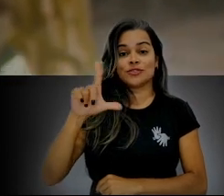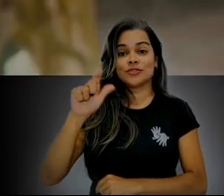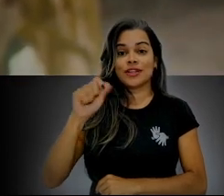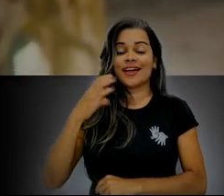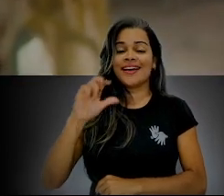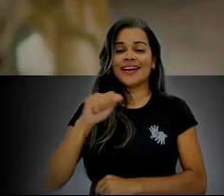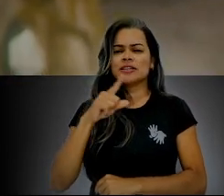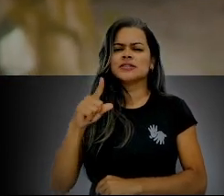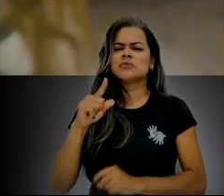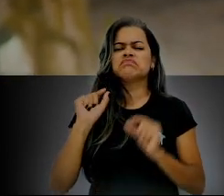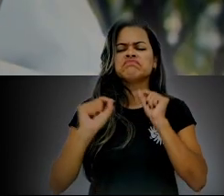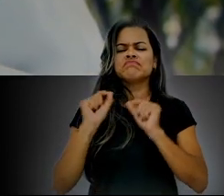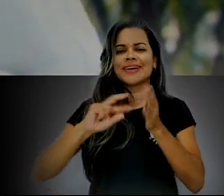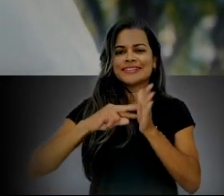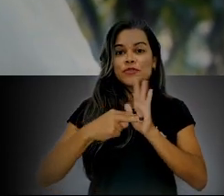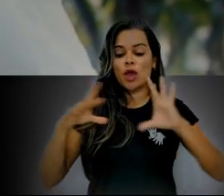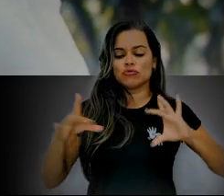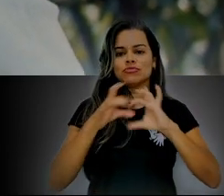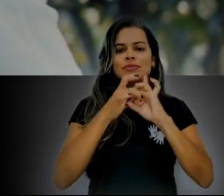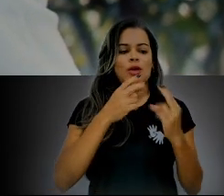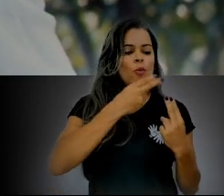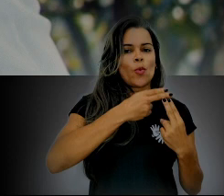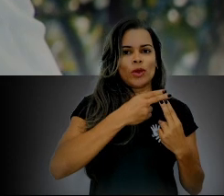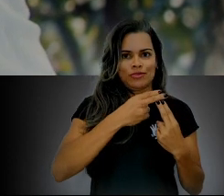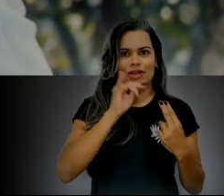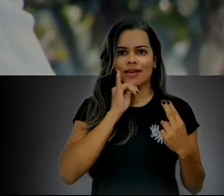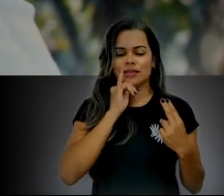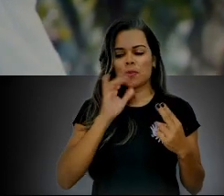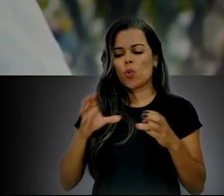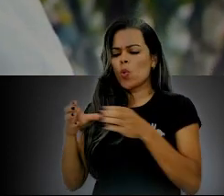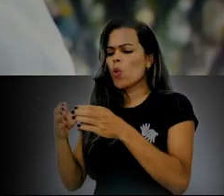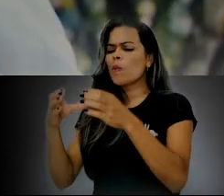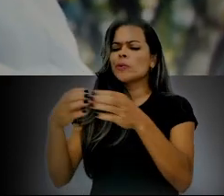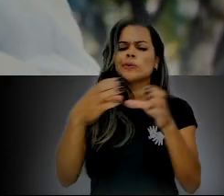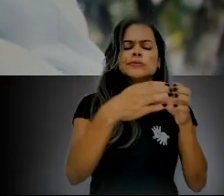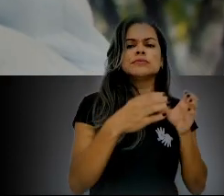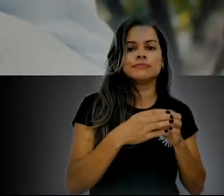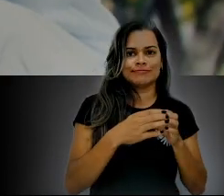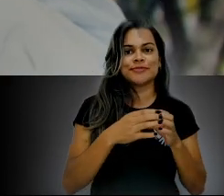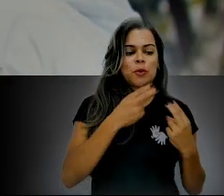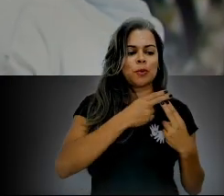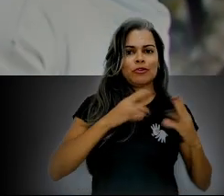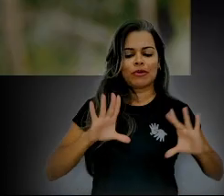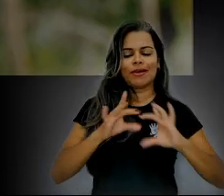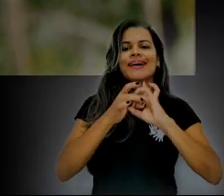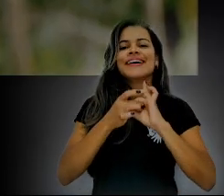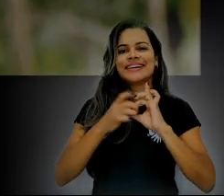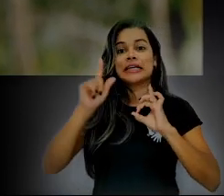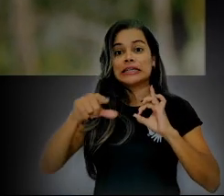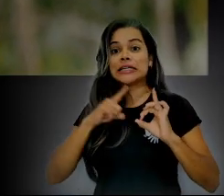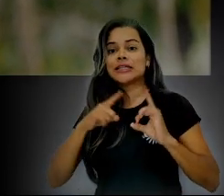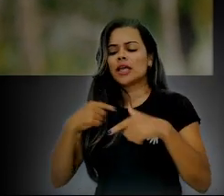que o papel dela é é juntar Então o que eu percebo assim os grupos a partir de um trabalho que é feito